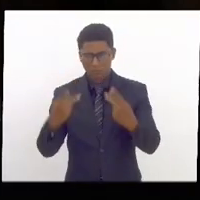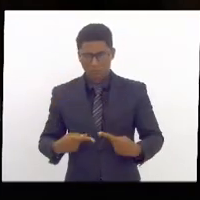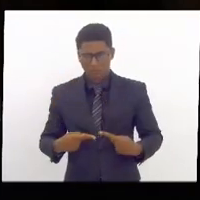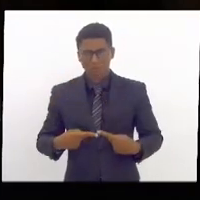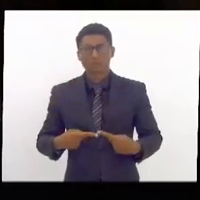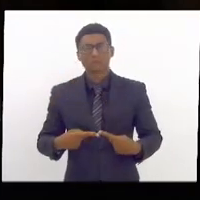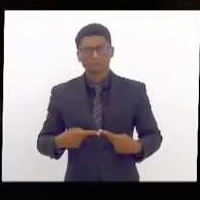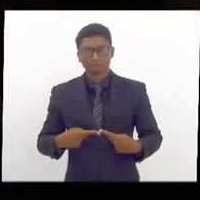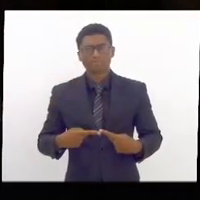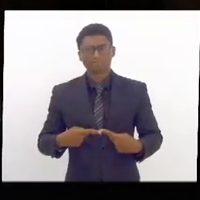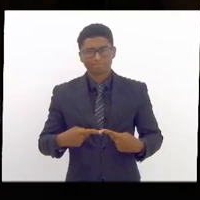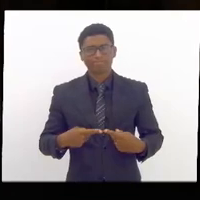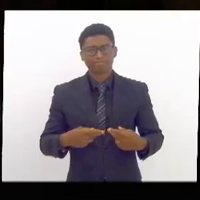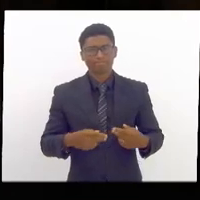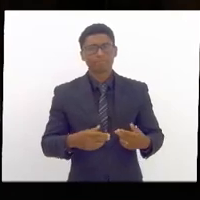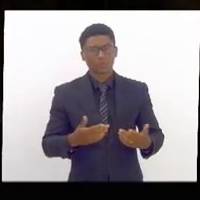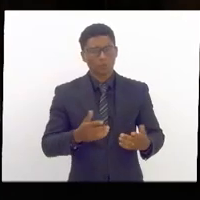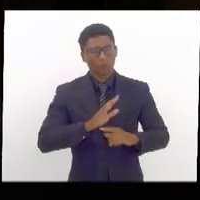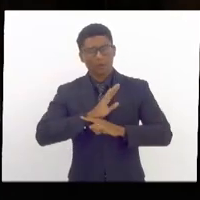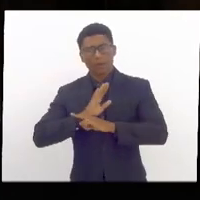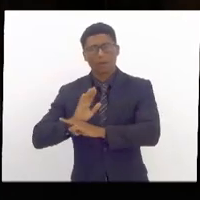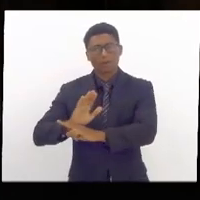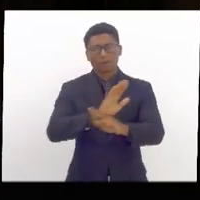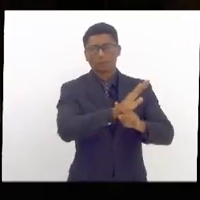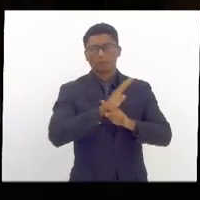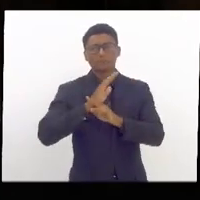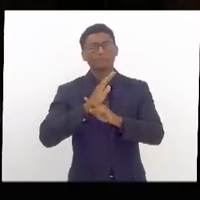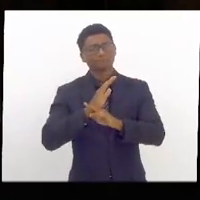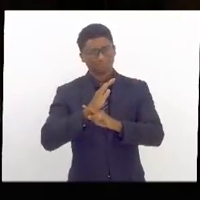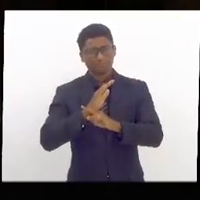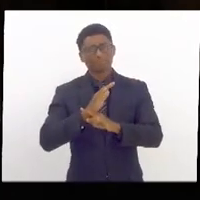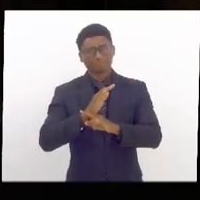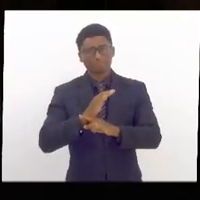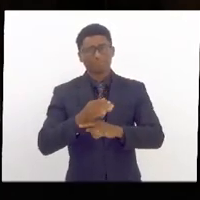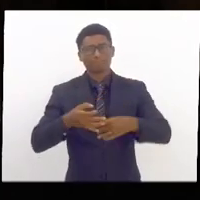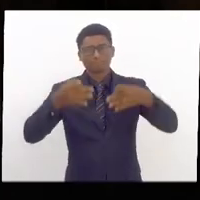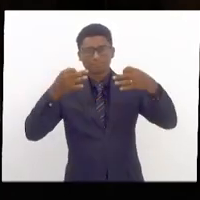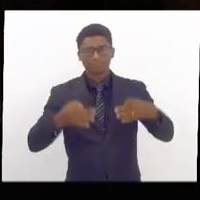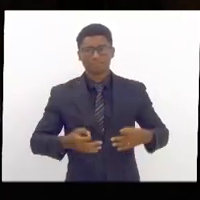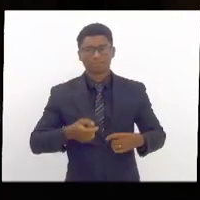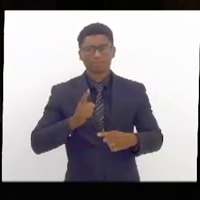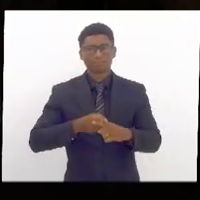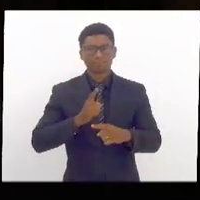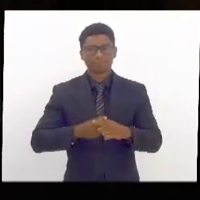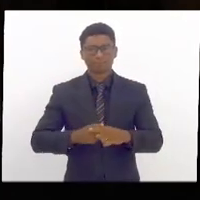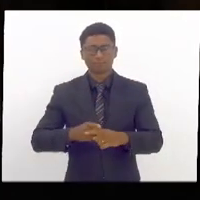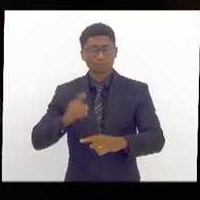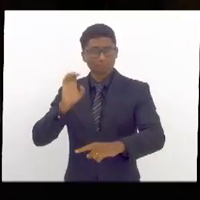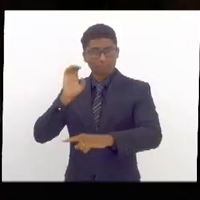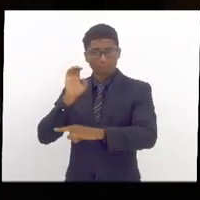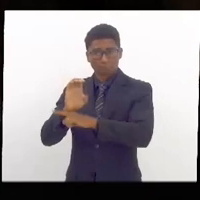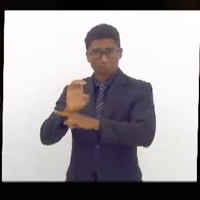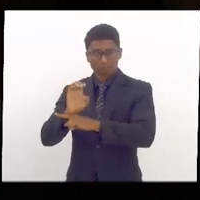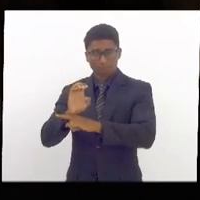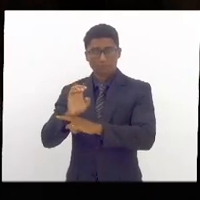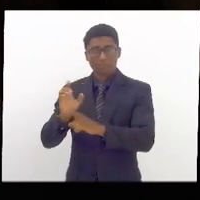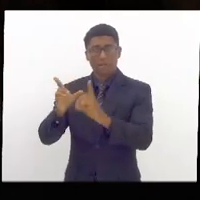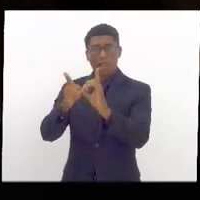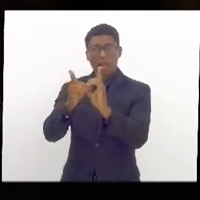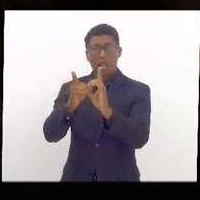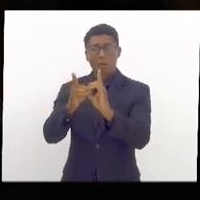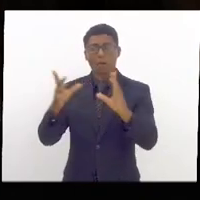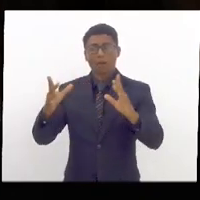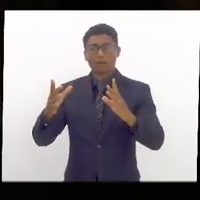vir a refletir de maneira mais concreta sobre a obrigatoriedade do Estado Democrático de Direito se